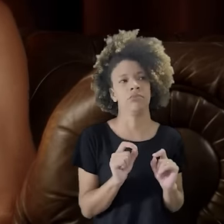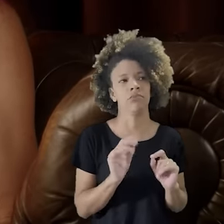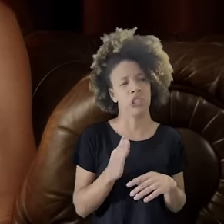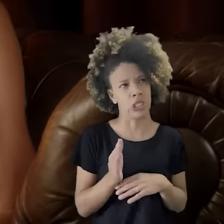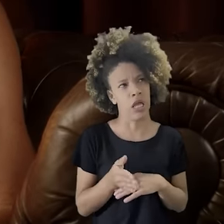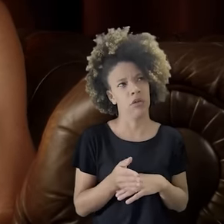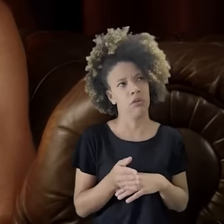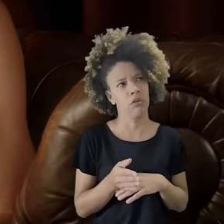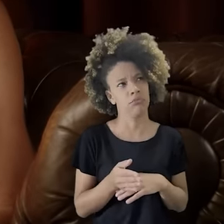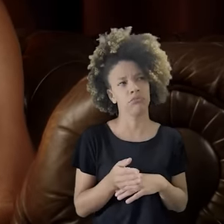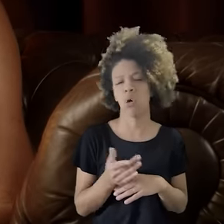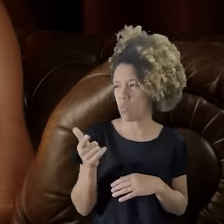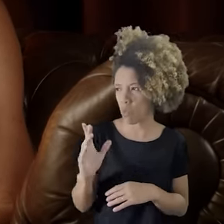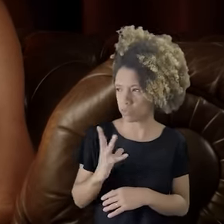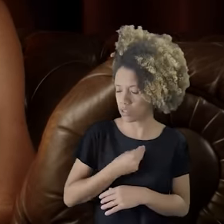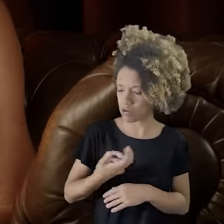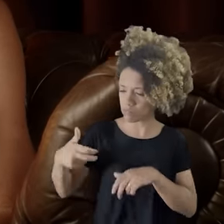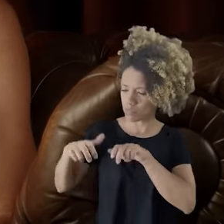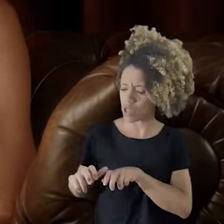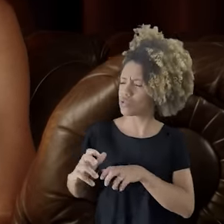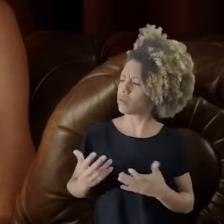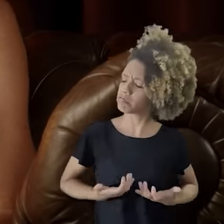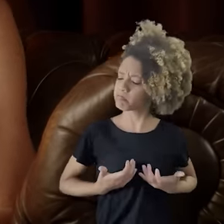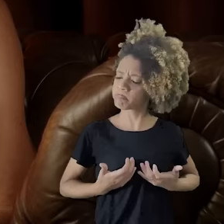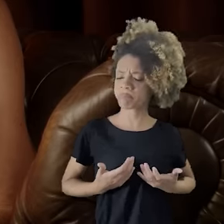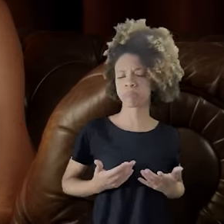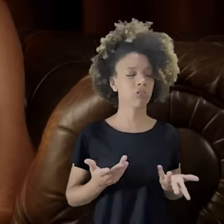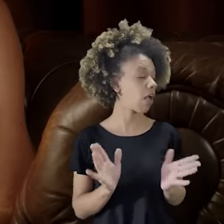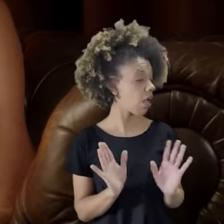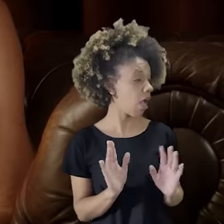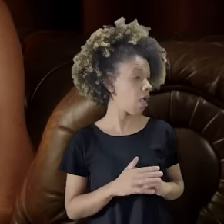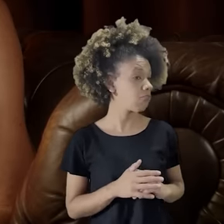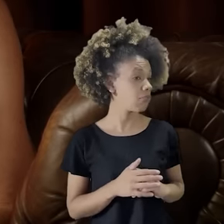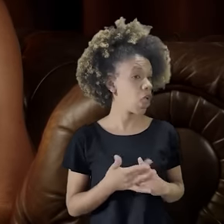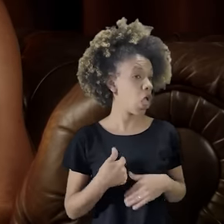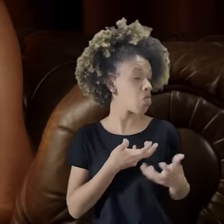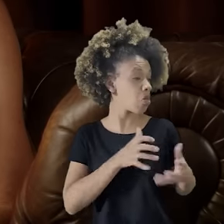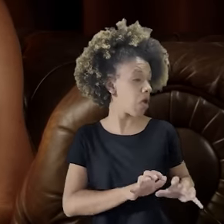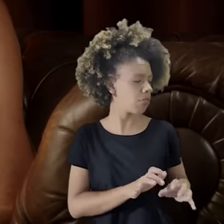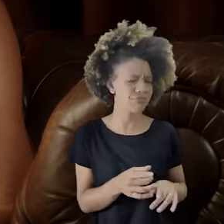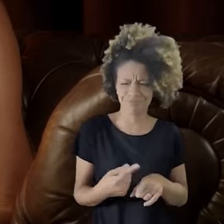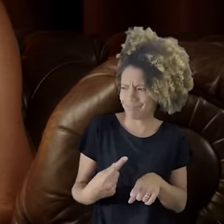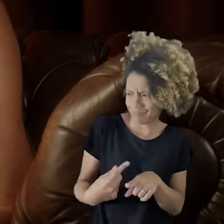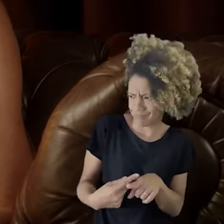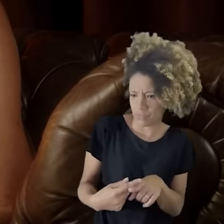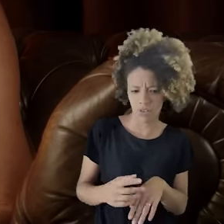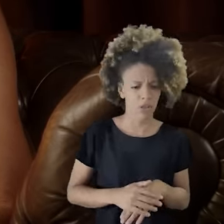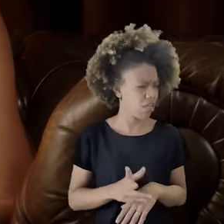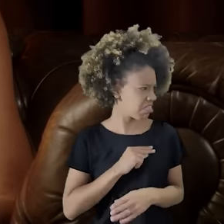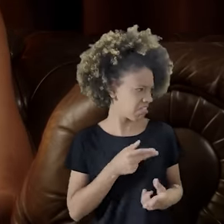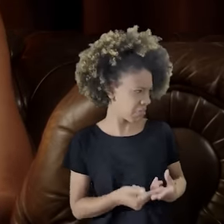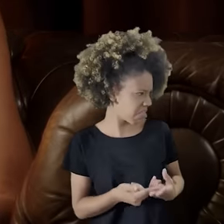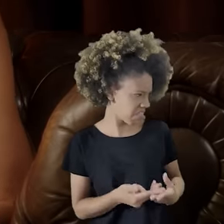já uma um uma outra apenas do meu lado toda Formosa né ela fala assim ai eu não tô alegre fica aqui eu falei porque nossa